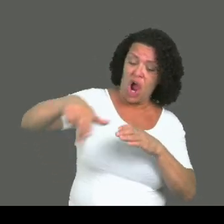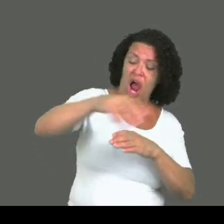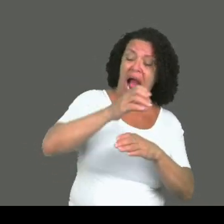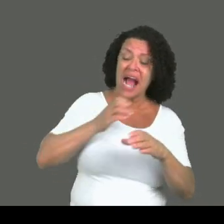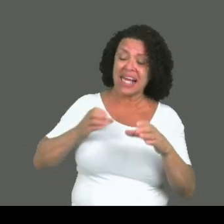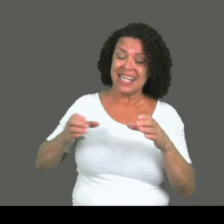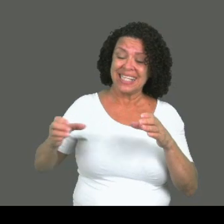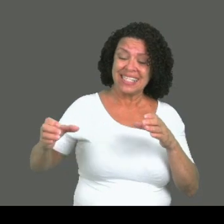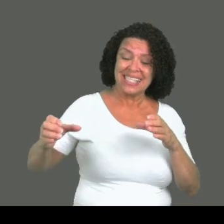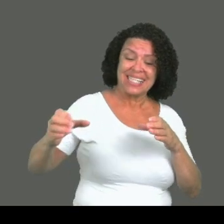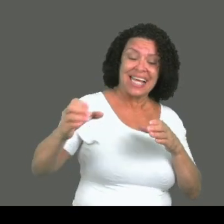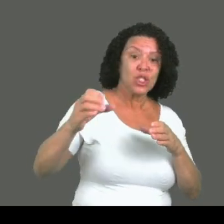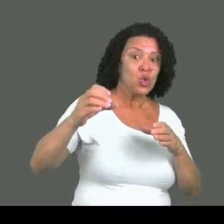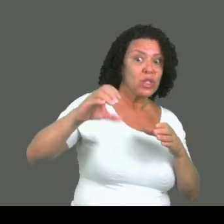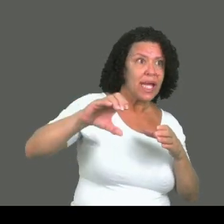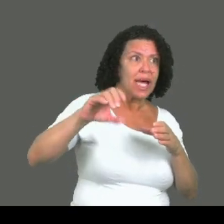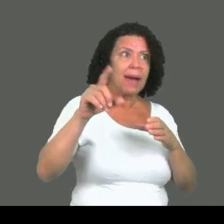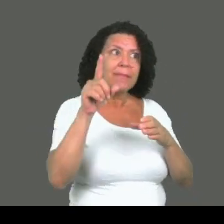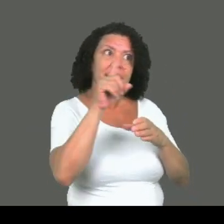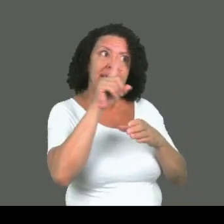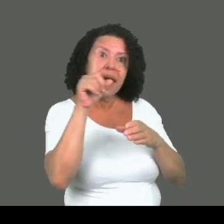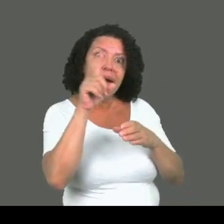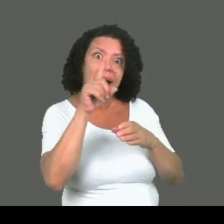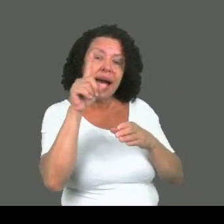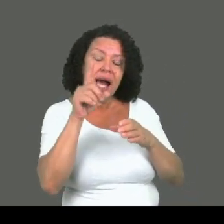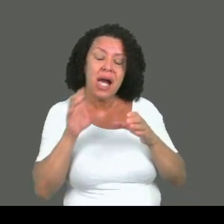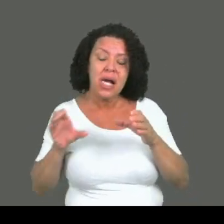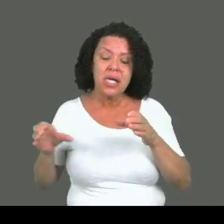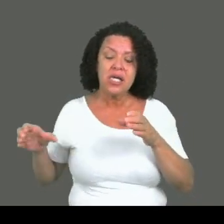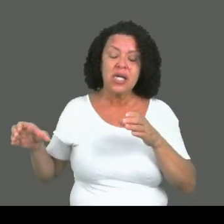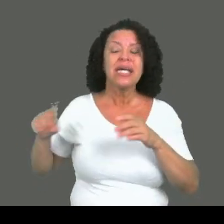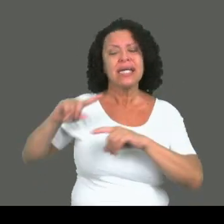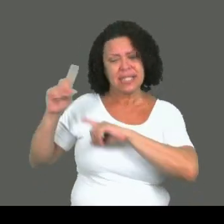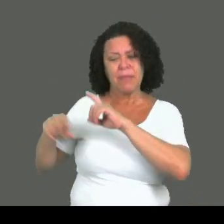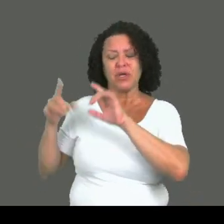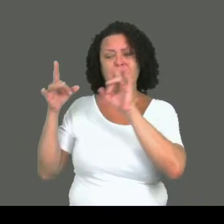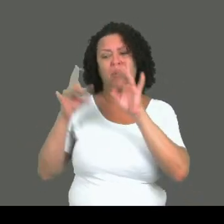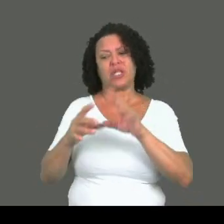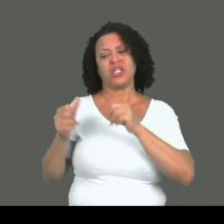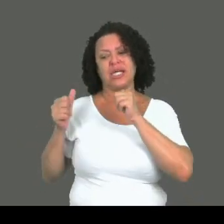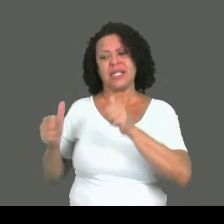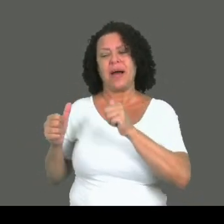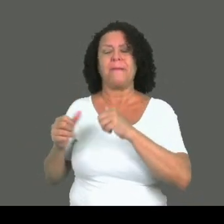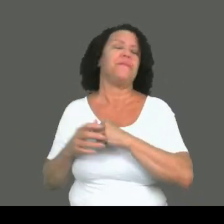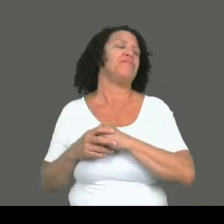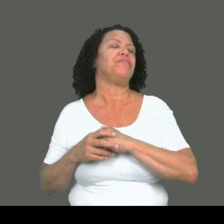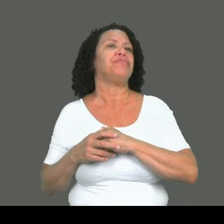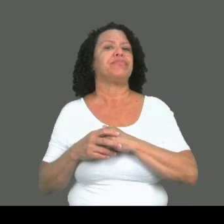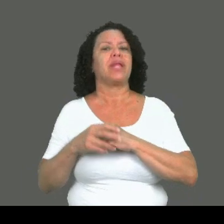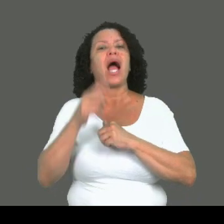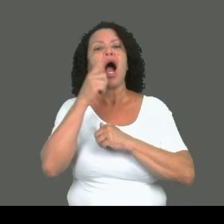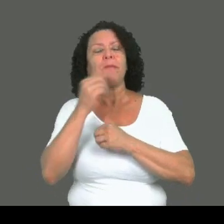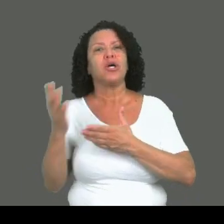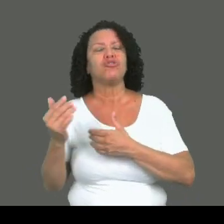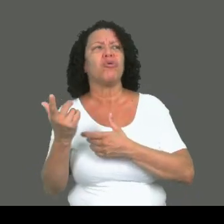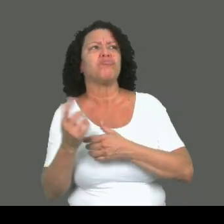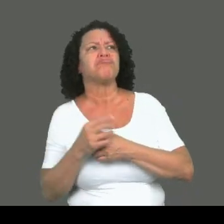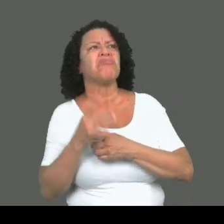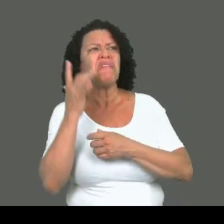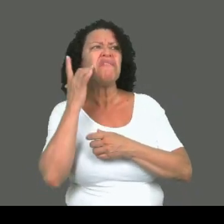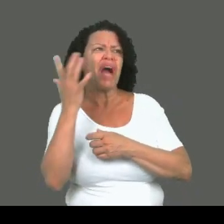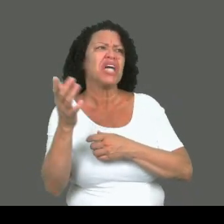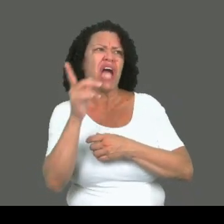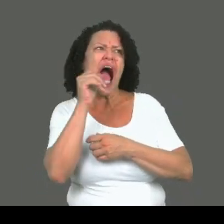sem derramar uma gota no chão. Depois disso você pode deixar o grupo." E o jovem pensou: muito